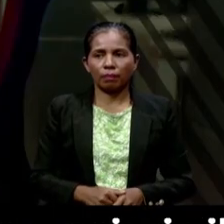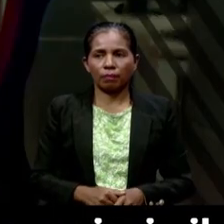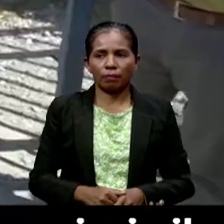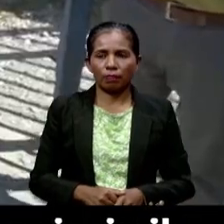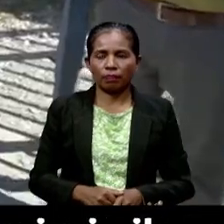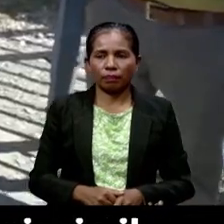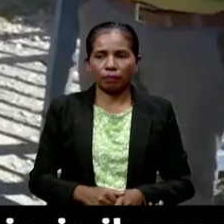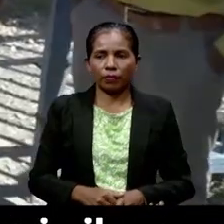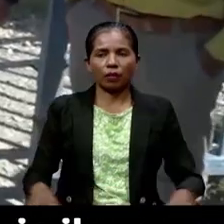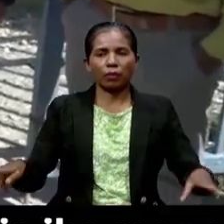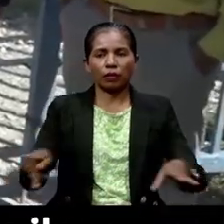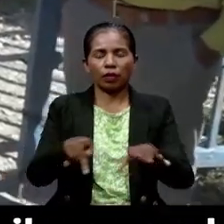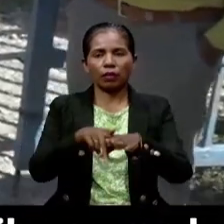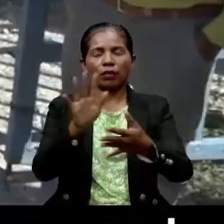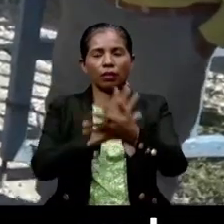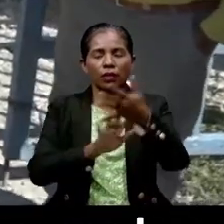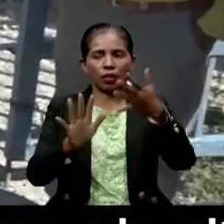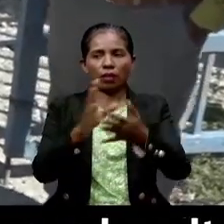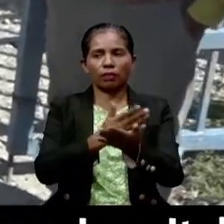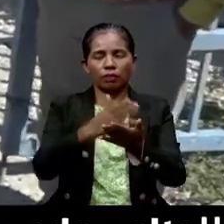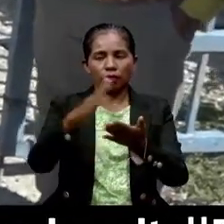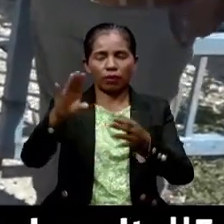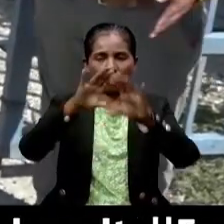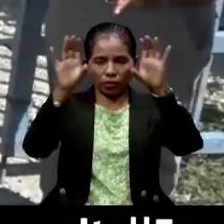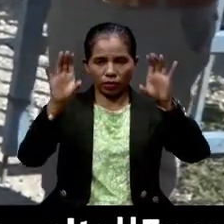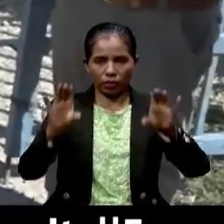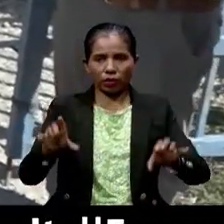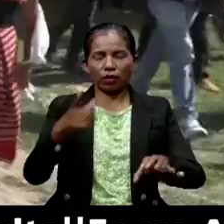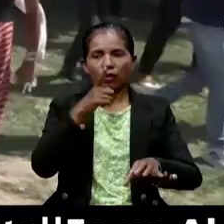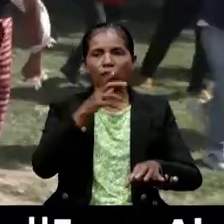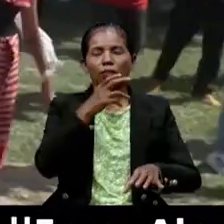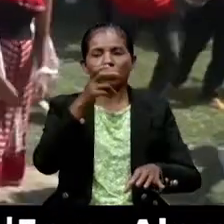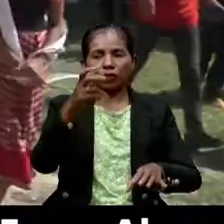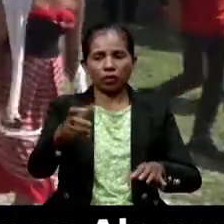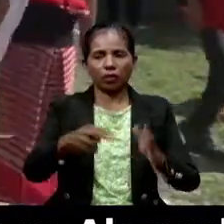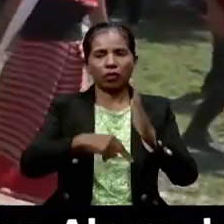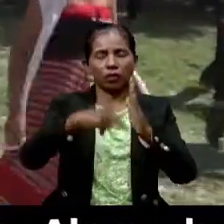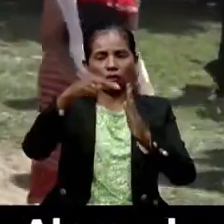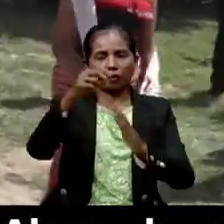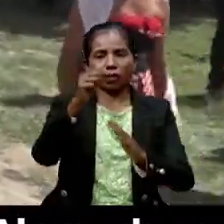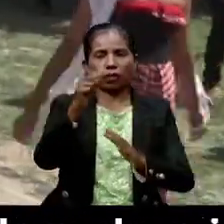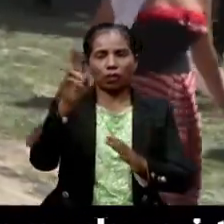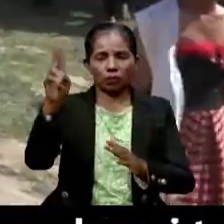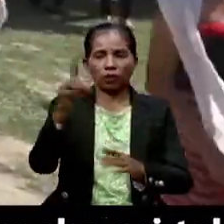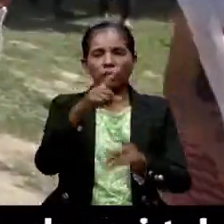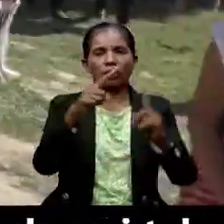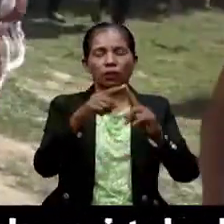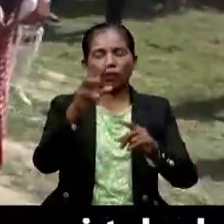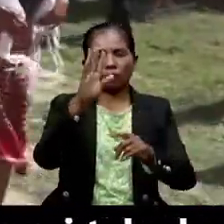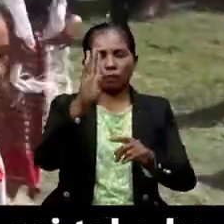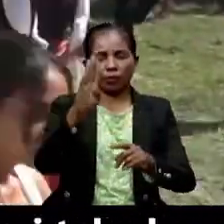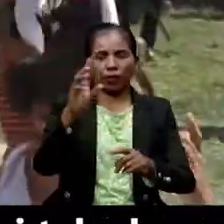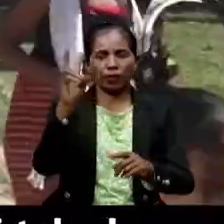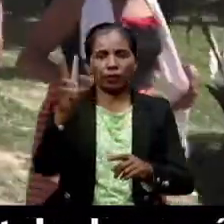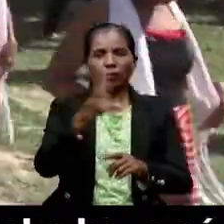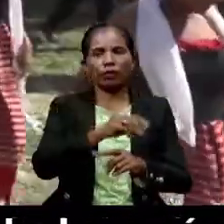A FUEN participa em cerimônia de lançamento e distribuição do certificado Língua Portuguesa, nível A1, TOB 2, o seu Ministério da Educação,